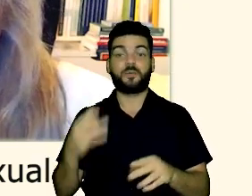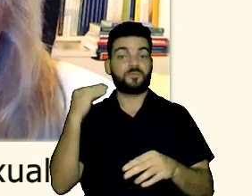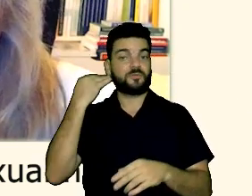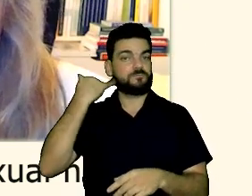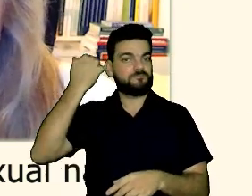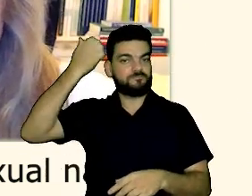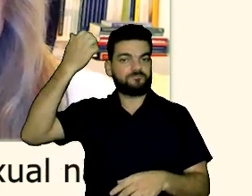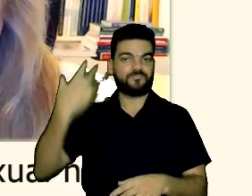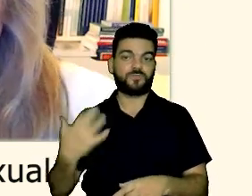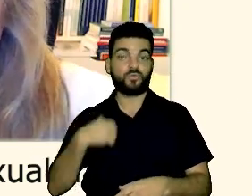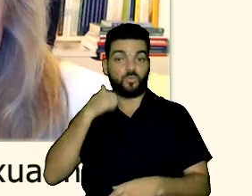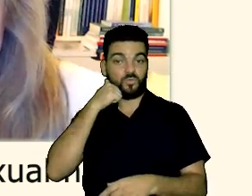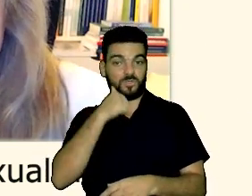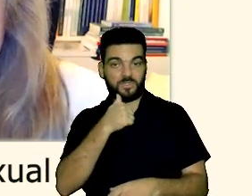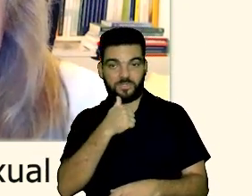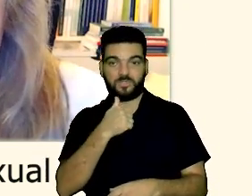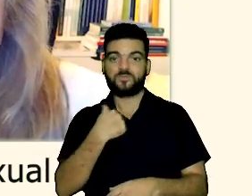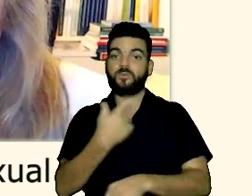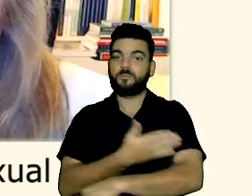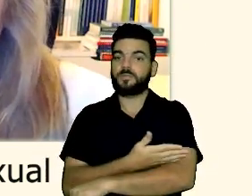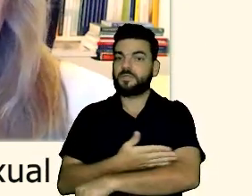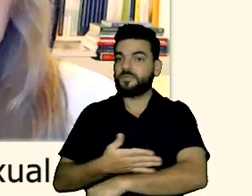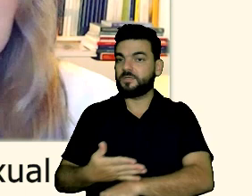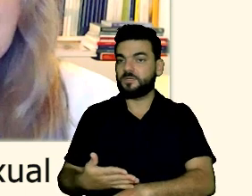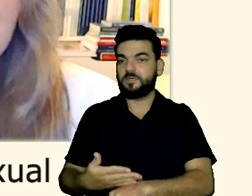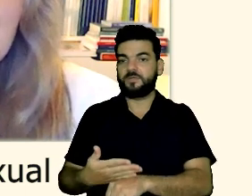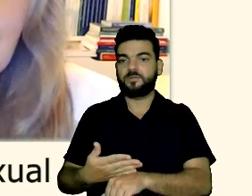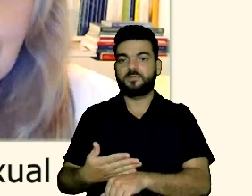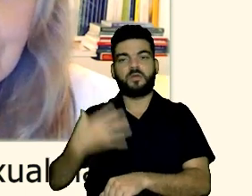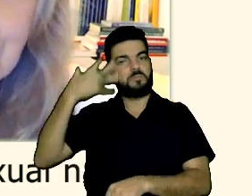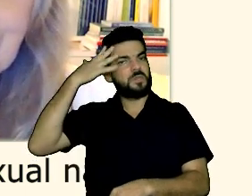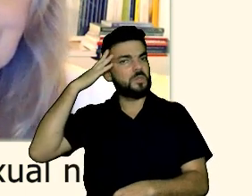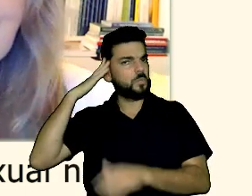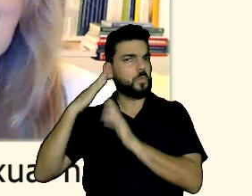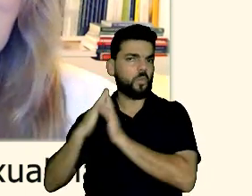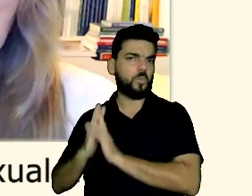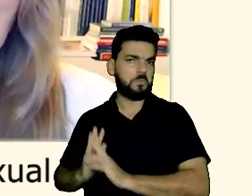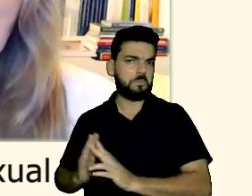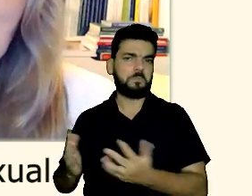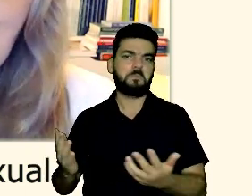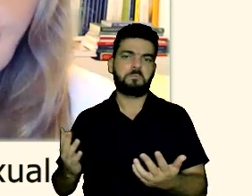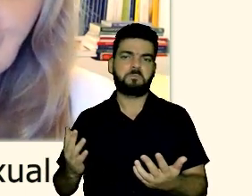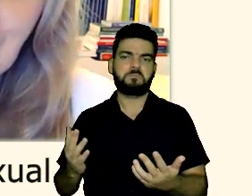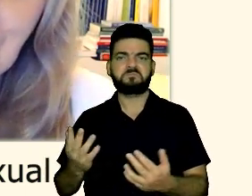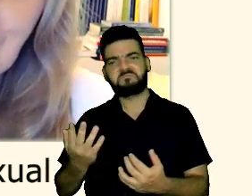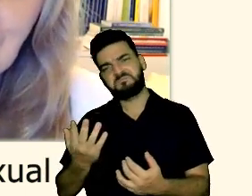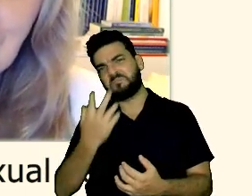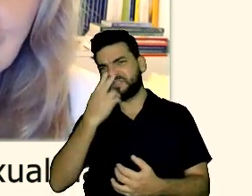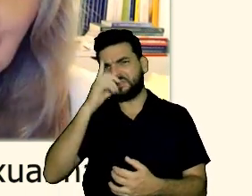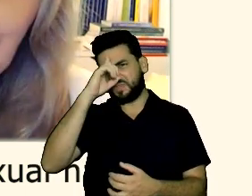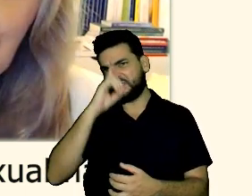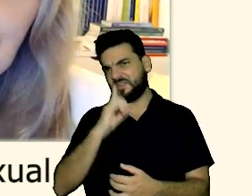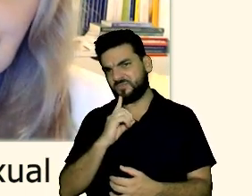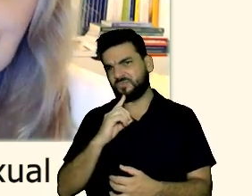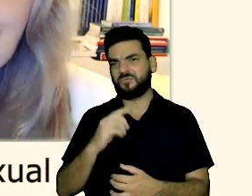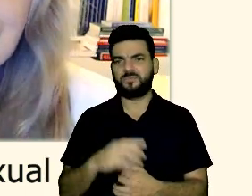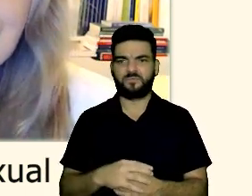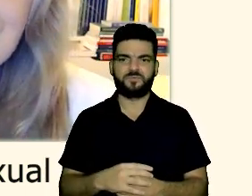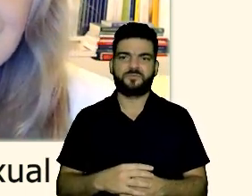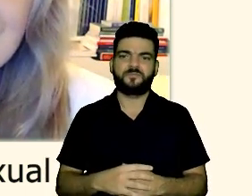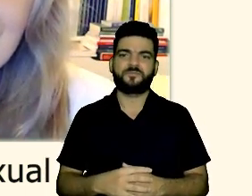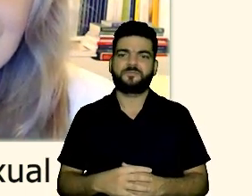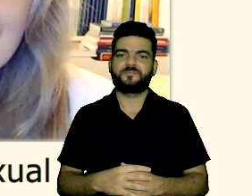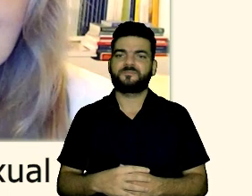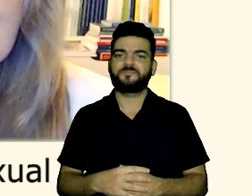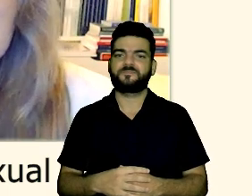cabelo longo, mais para loiro ou muito loiro, né? Os olhos